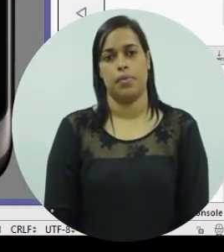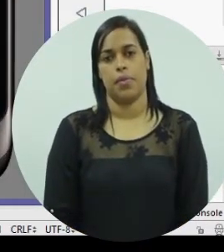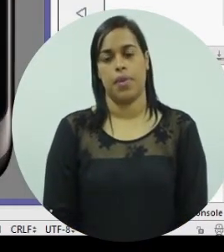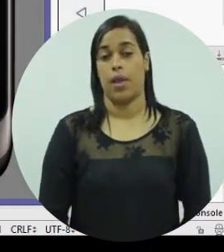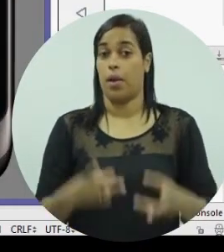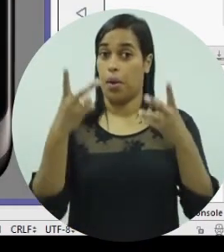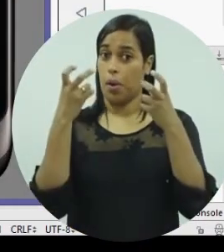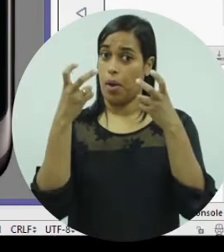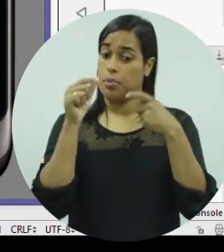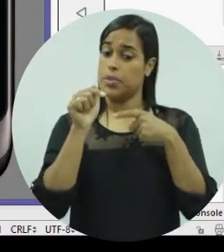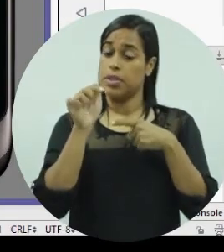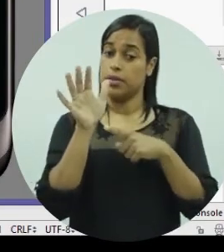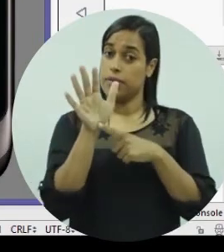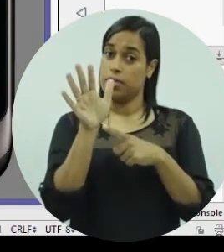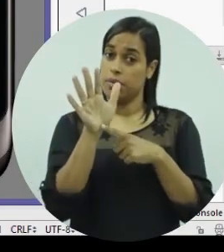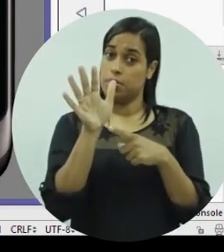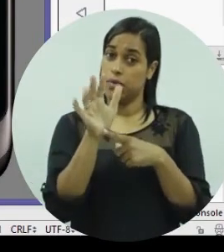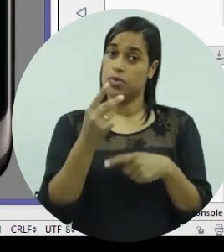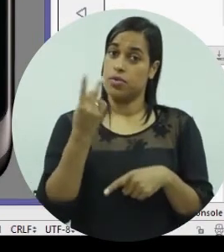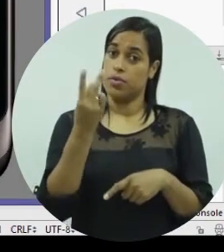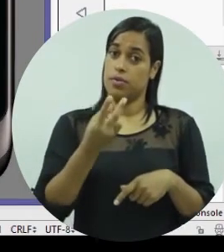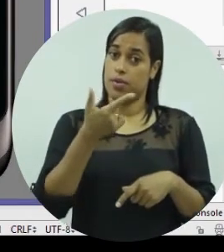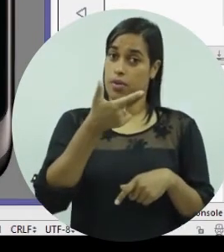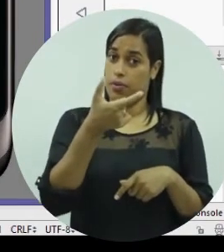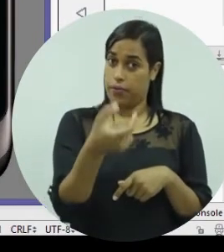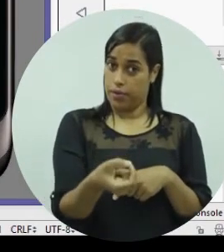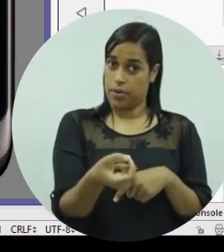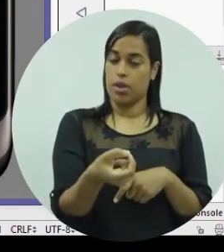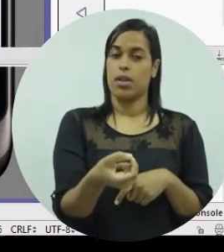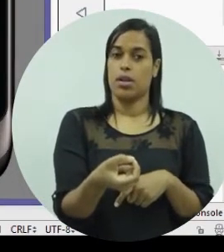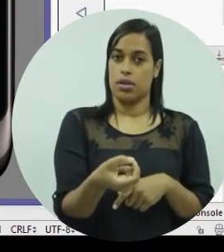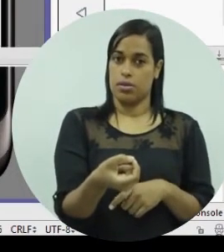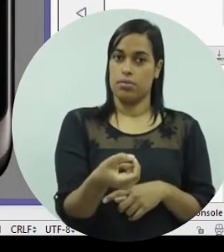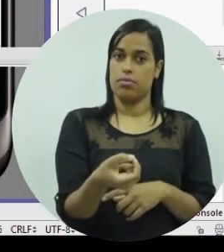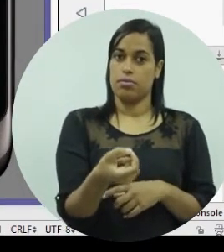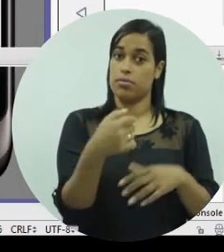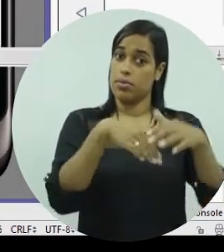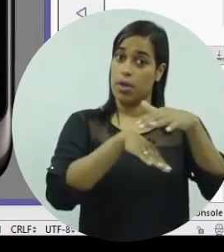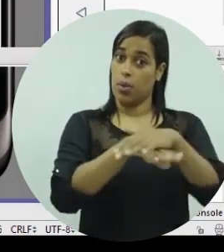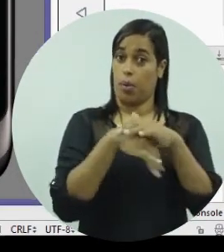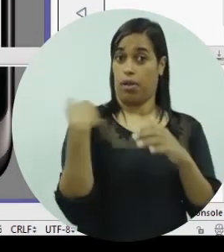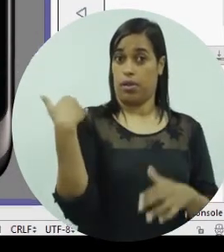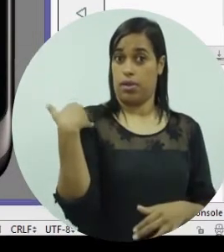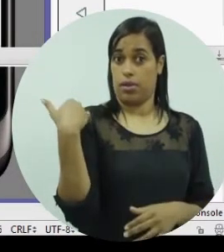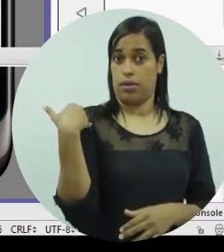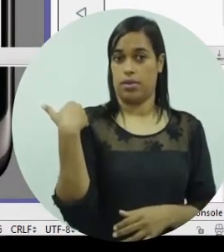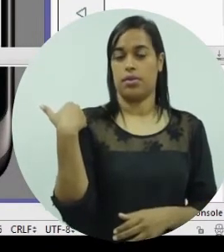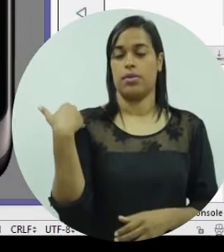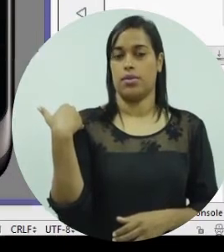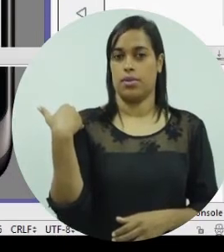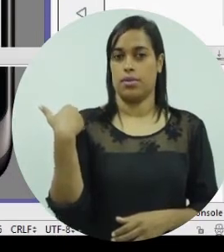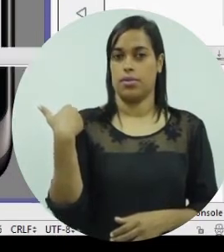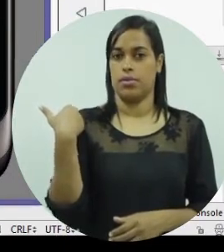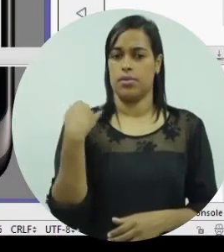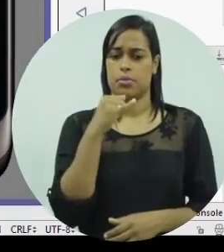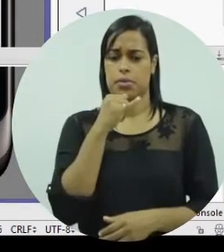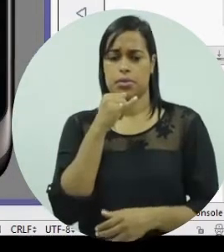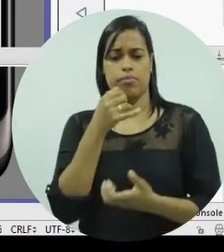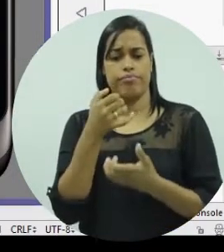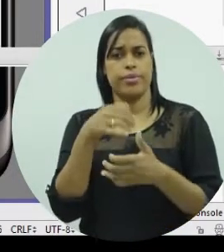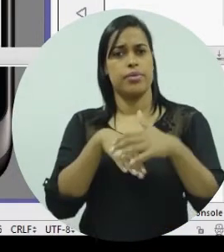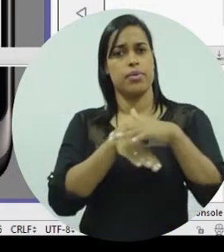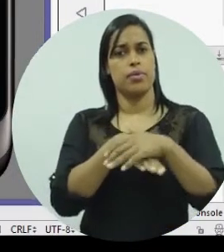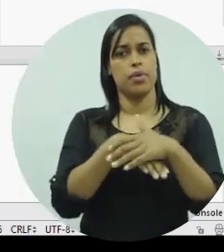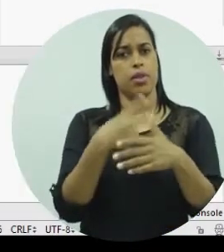Observe que ele mostrou o valor 20, que guarda a idade. E se quisermos guardar um